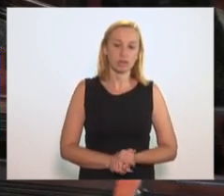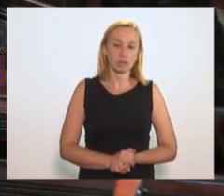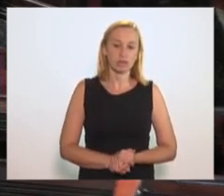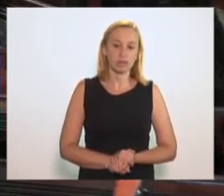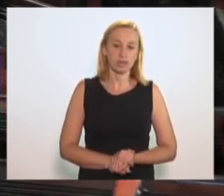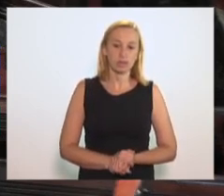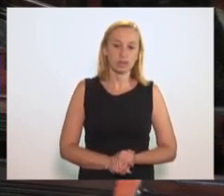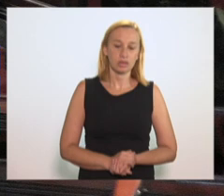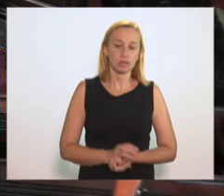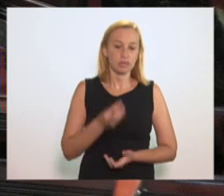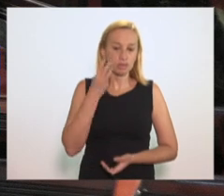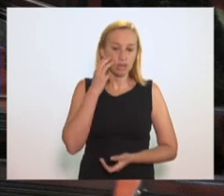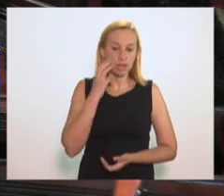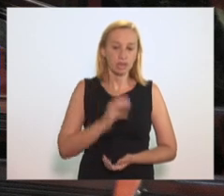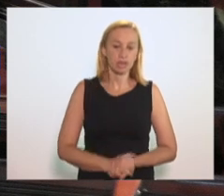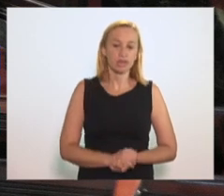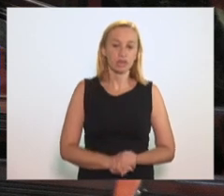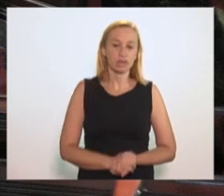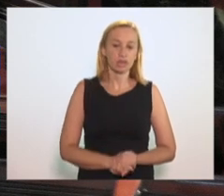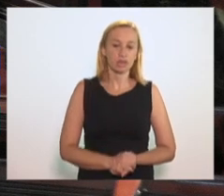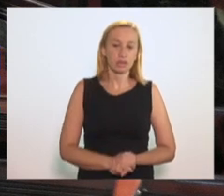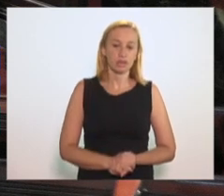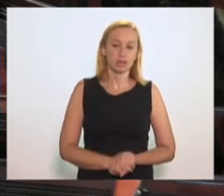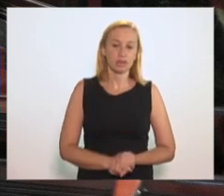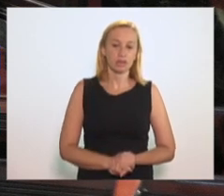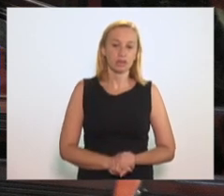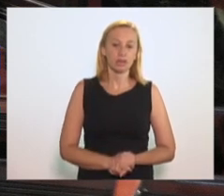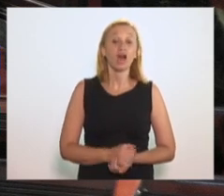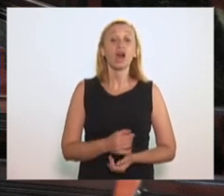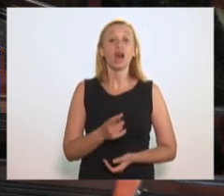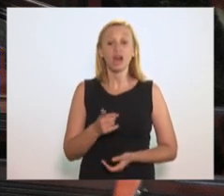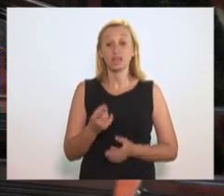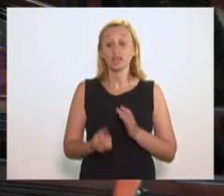Valdeque Valdeque Valdeque é o autor está certo